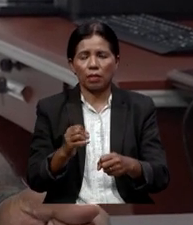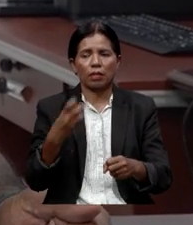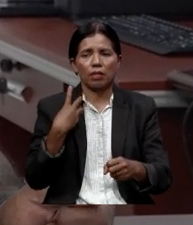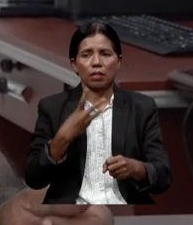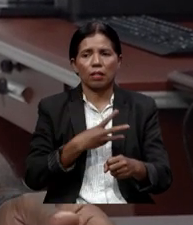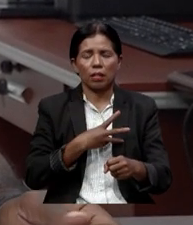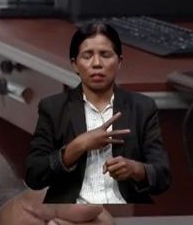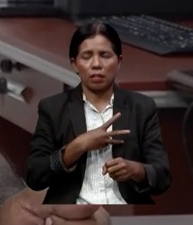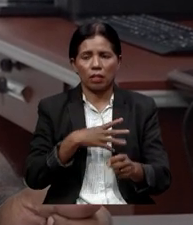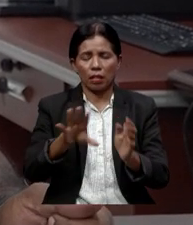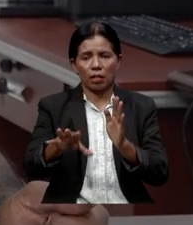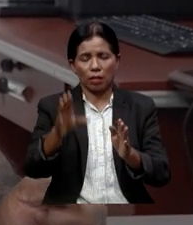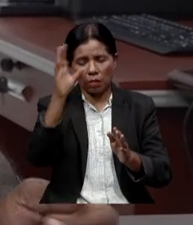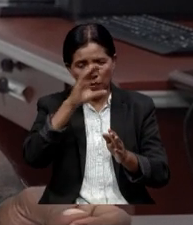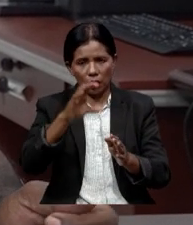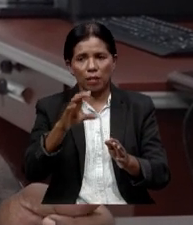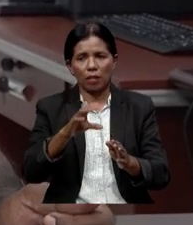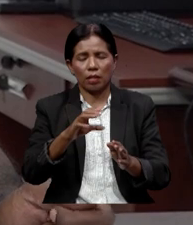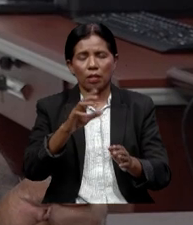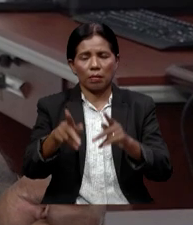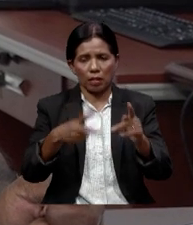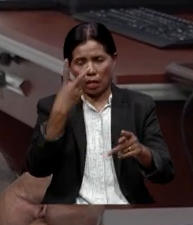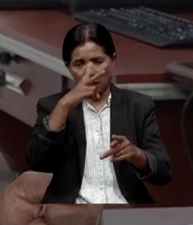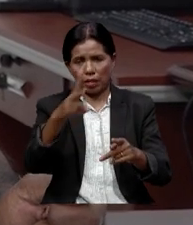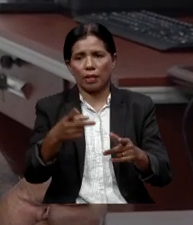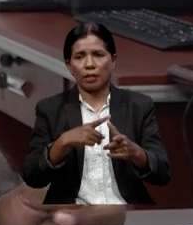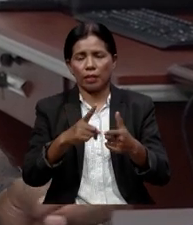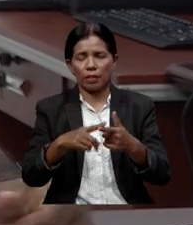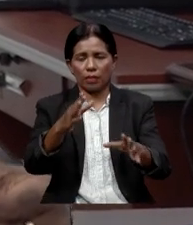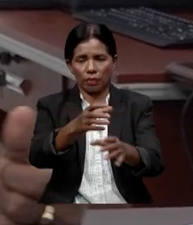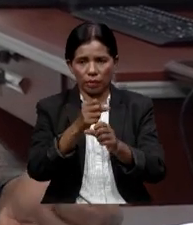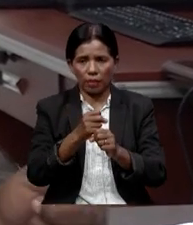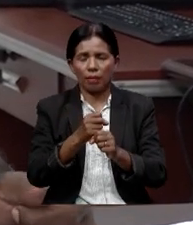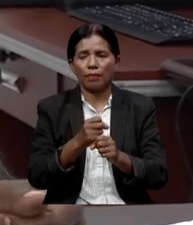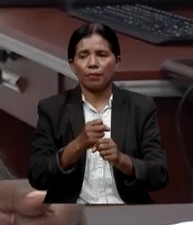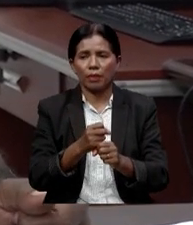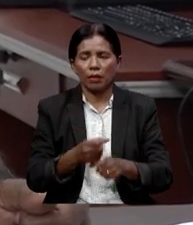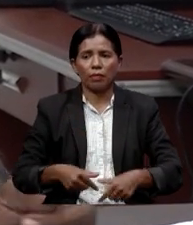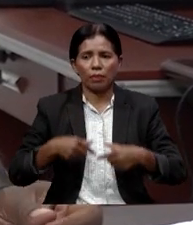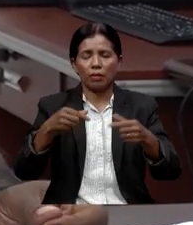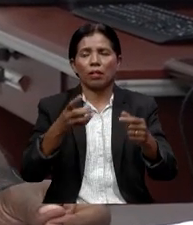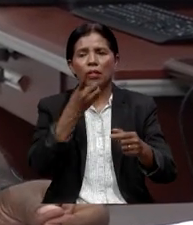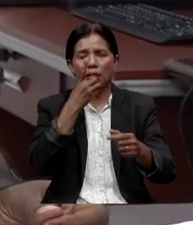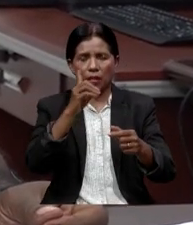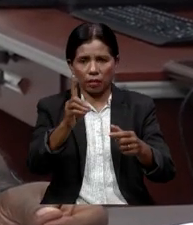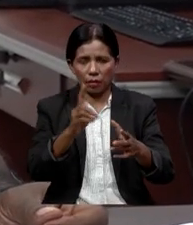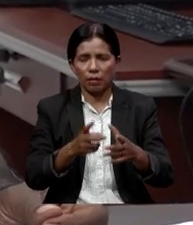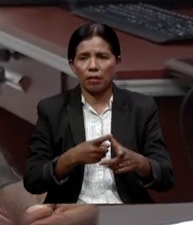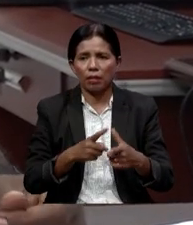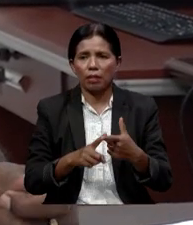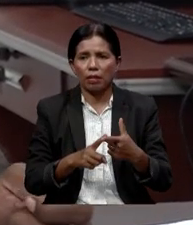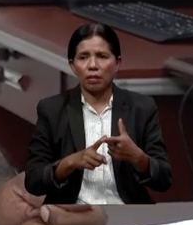notifica na sira investigação ou sira testemunha ita sira fona declaração